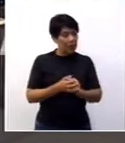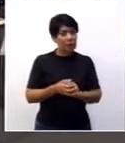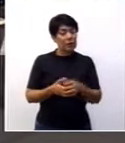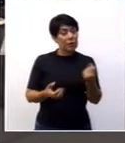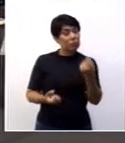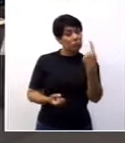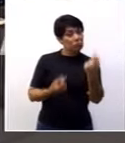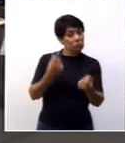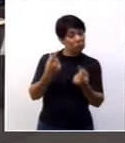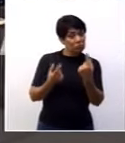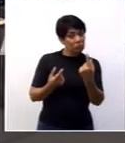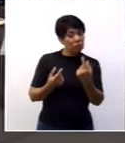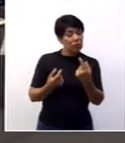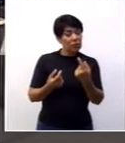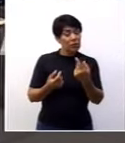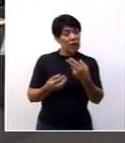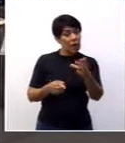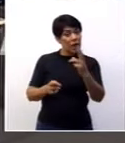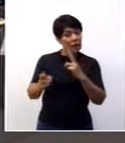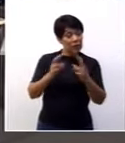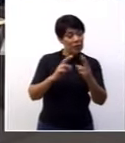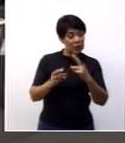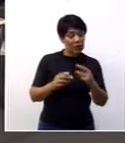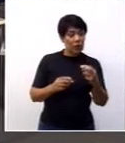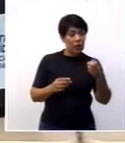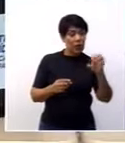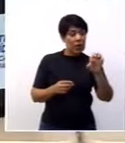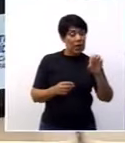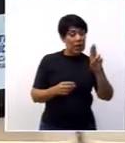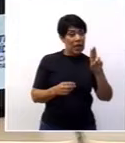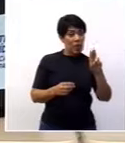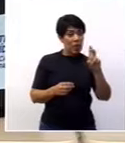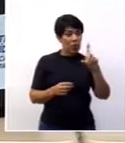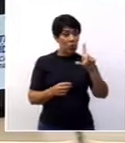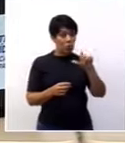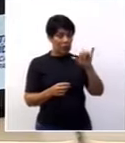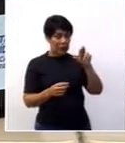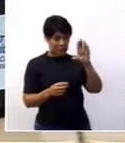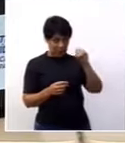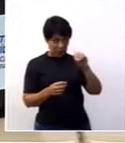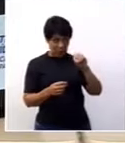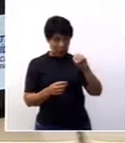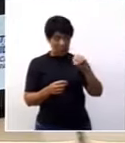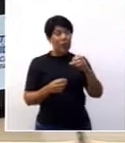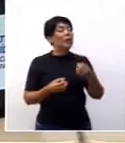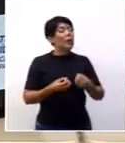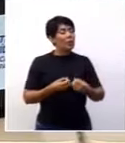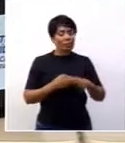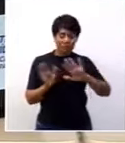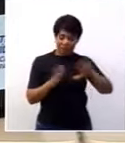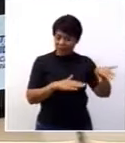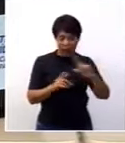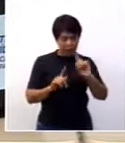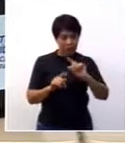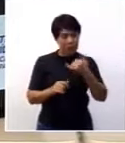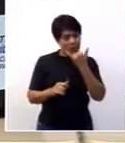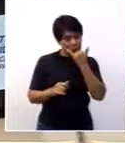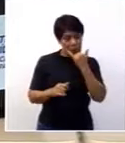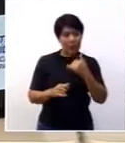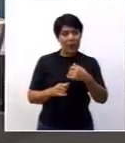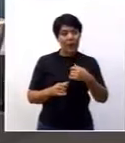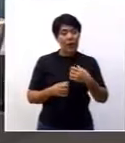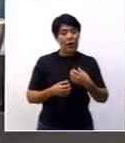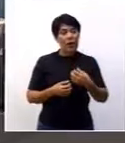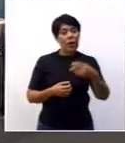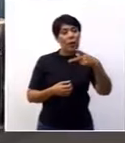muitos, na verdade, estão dizendo que o eu lírico e o autor são a mesma coisa. Não, perdão. Que poema e poesia são a mesma coisa. Ah, perfeito. Muitos.